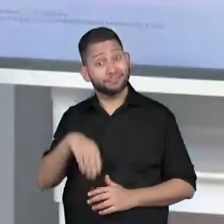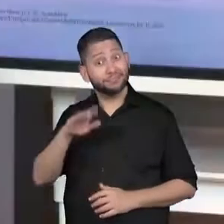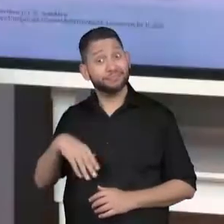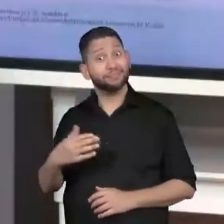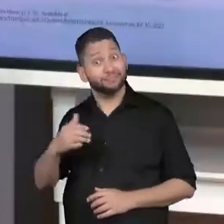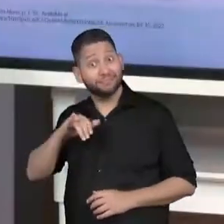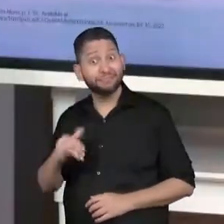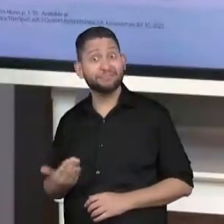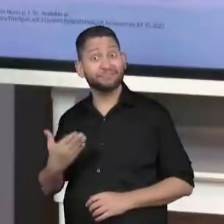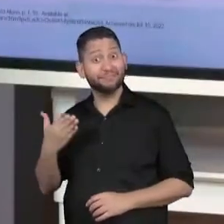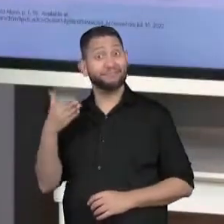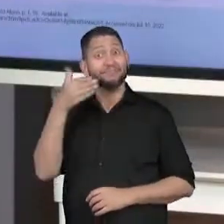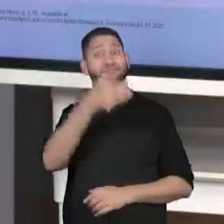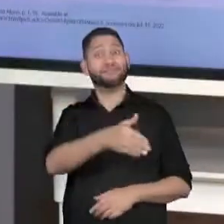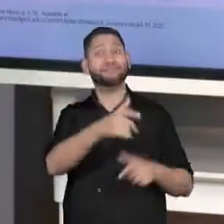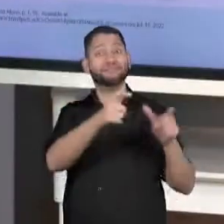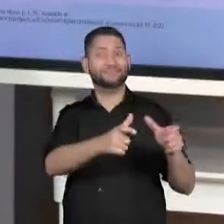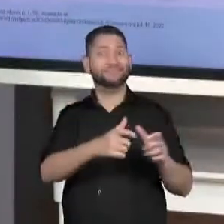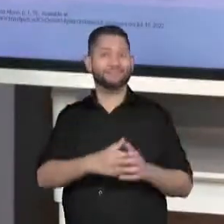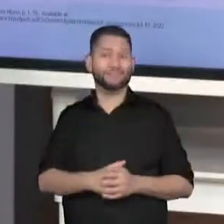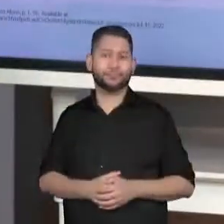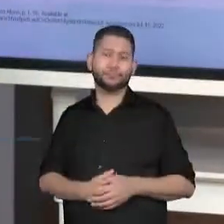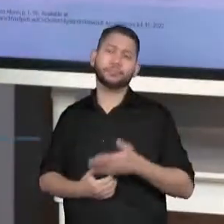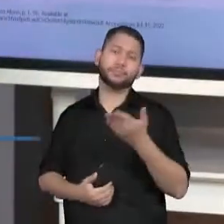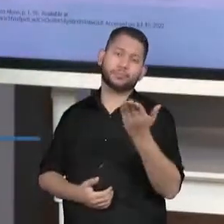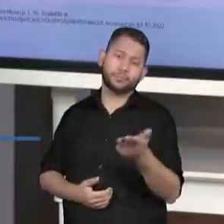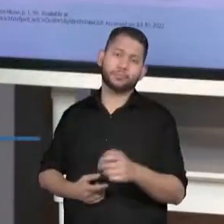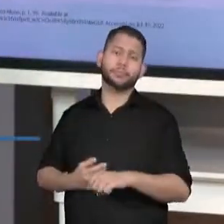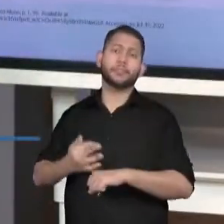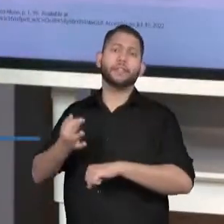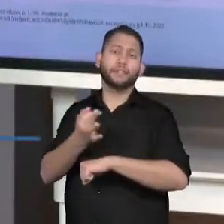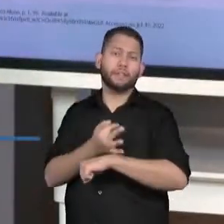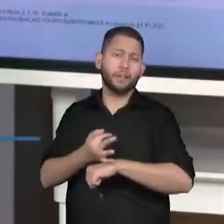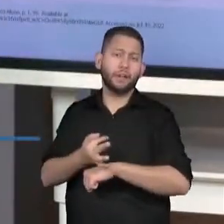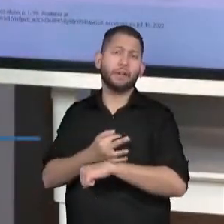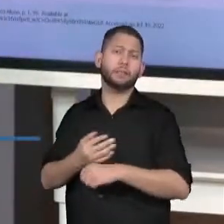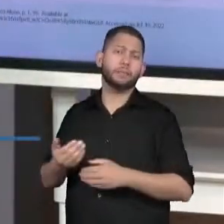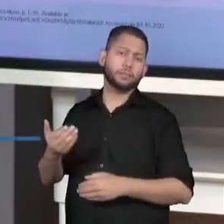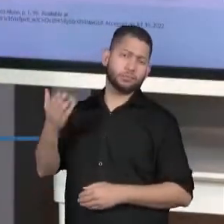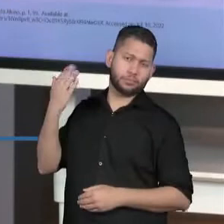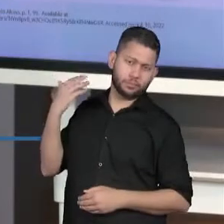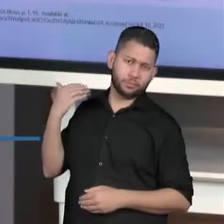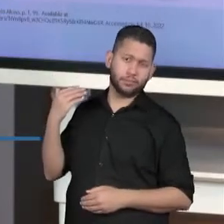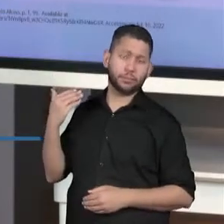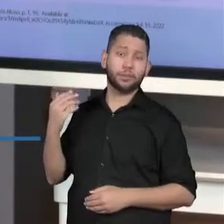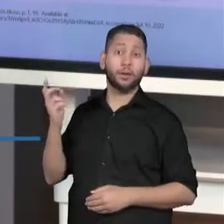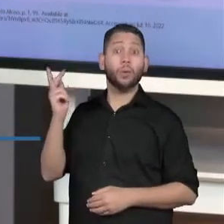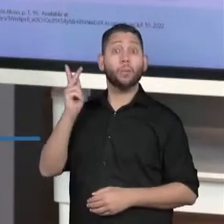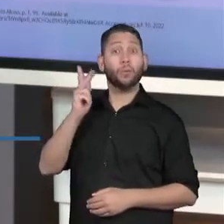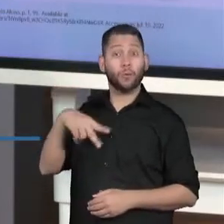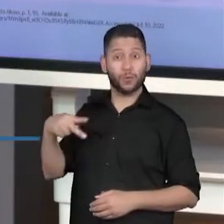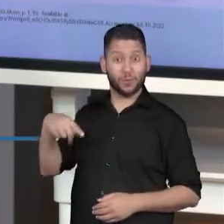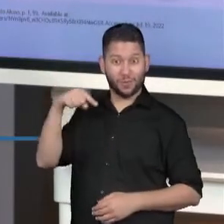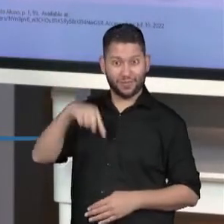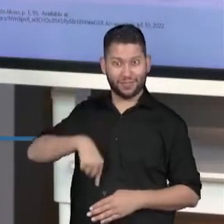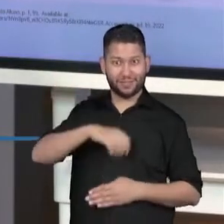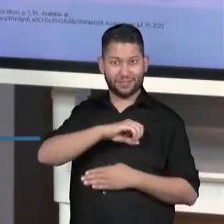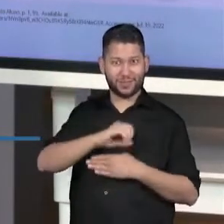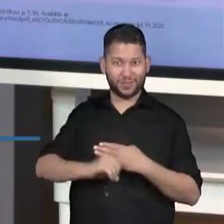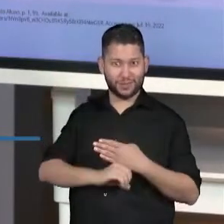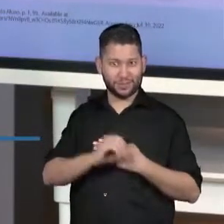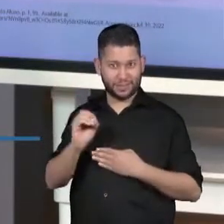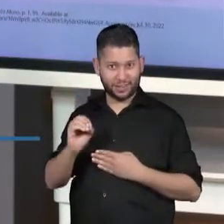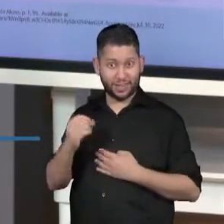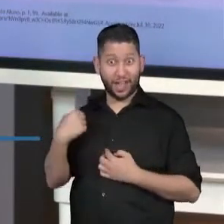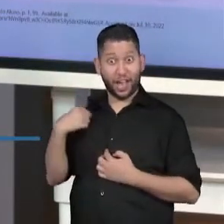arte. Okay? Então, durante aí as férias, um pouquinho para trás, um professor do Centro de Mídias também de inglês,